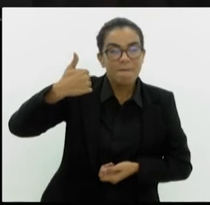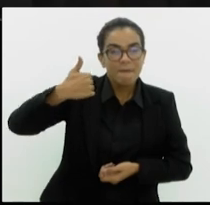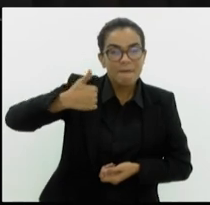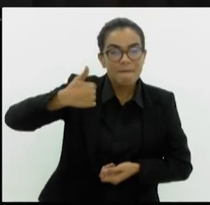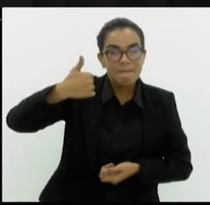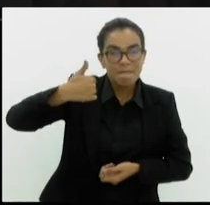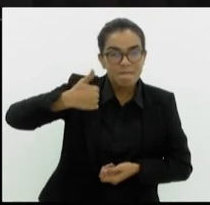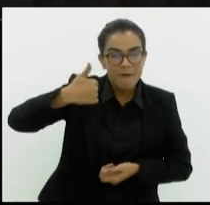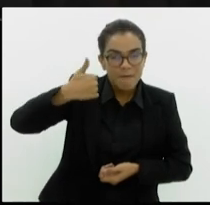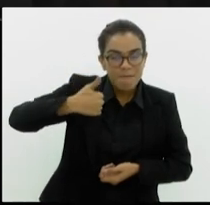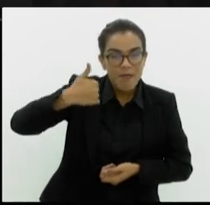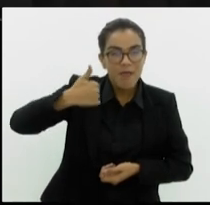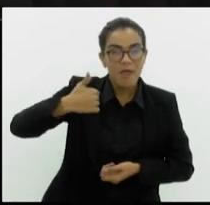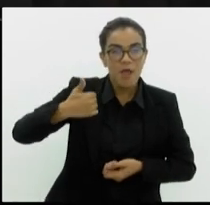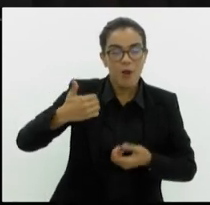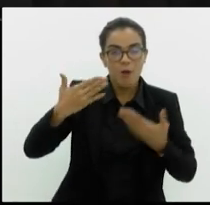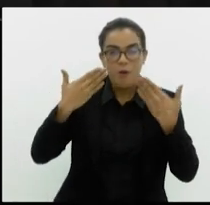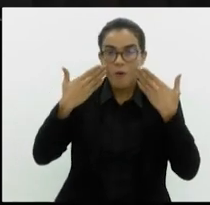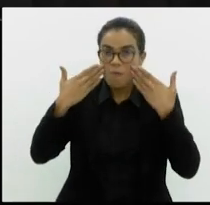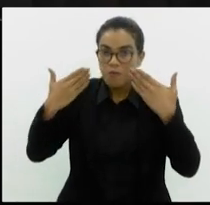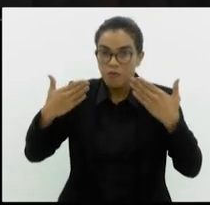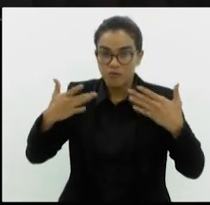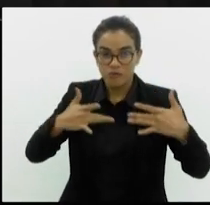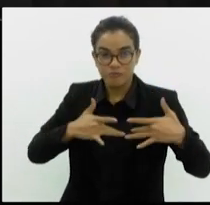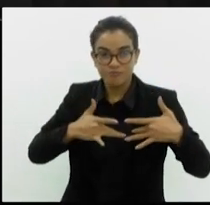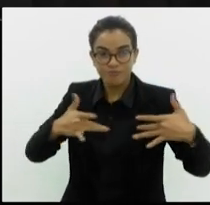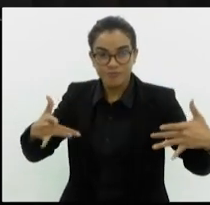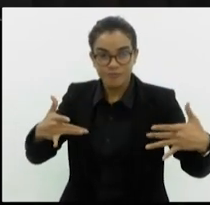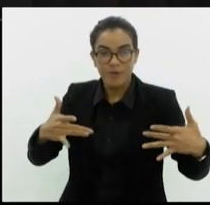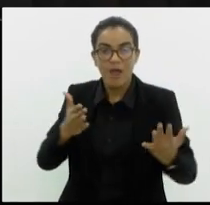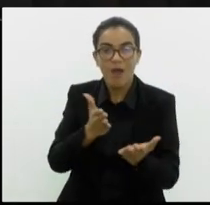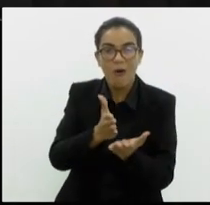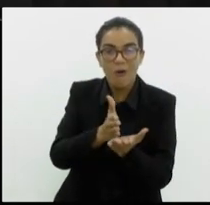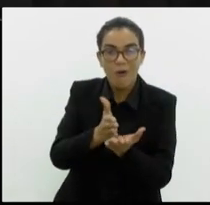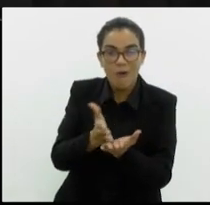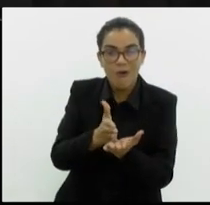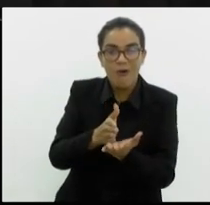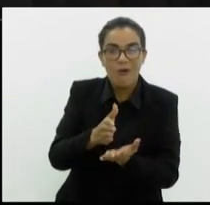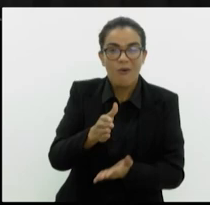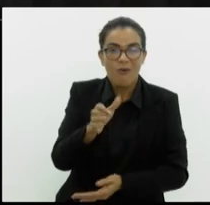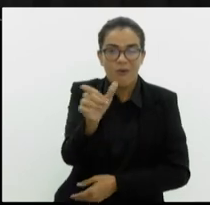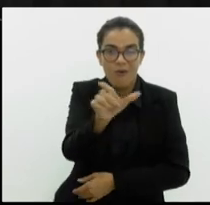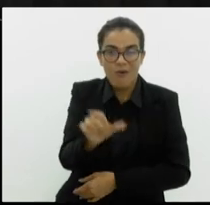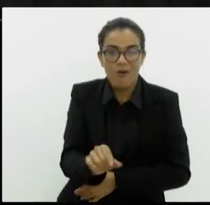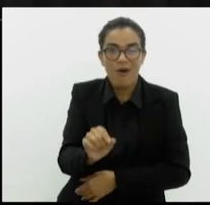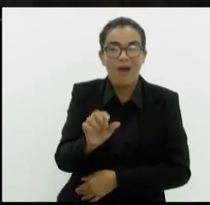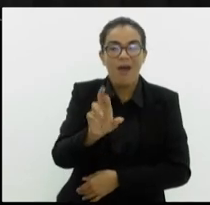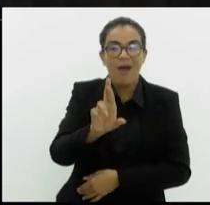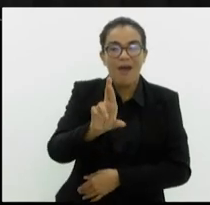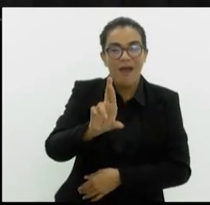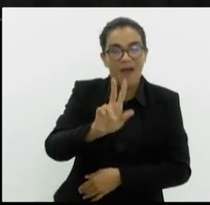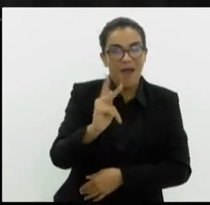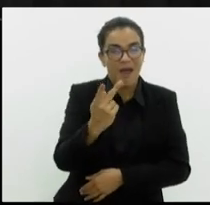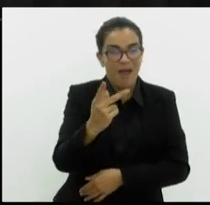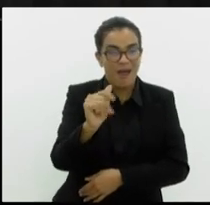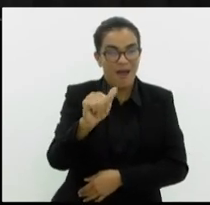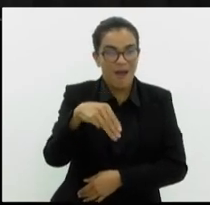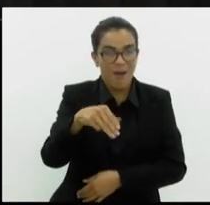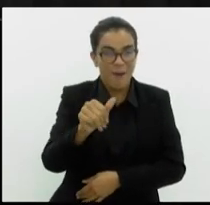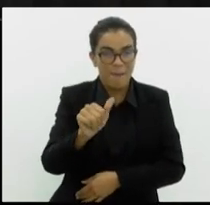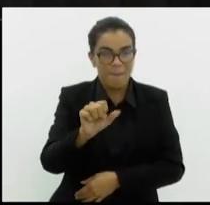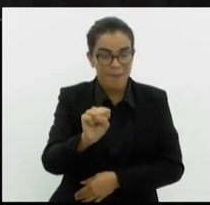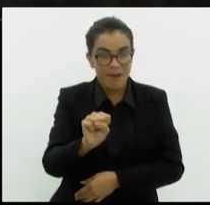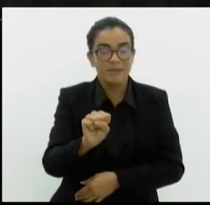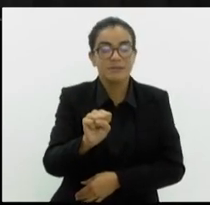de manifestar solidariedade ao Hamas, o Brasil, no momento em que silencia sobre o